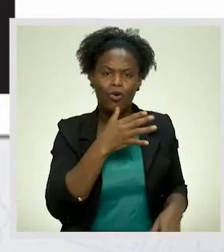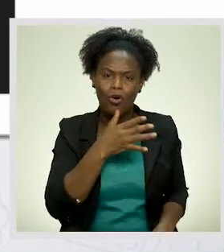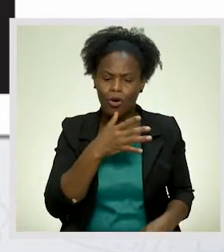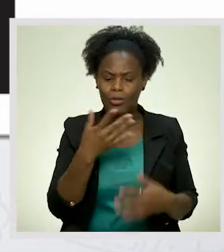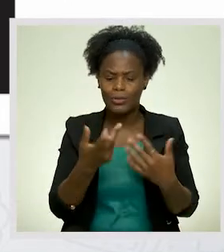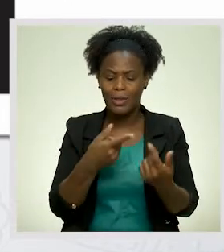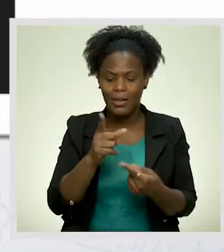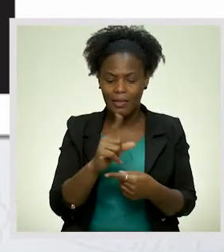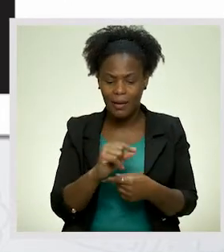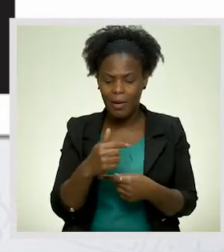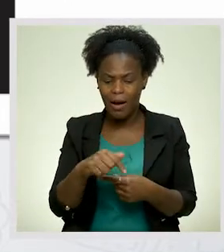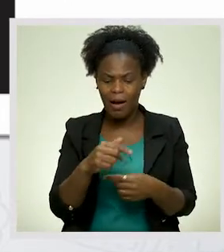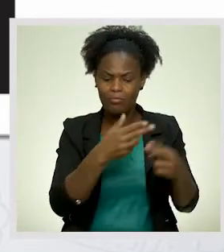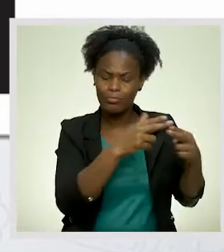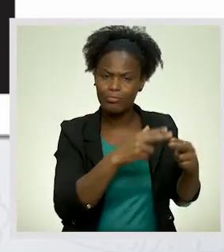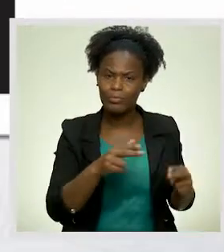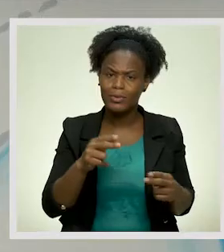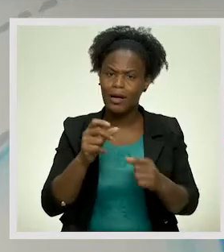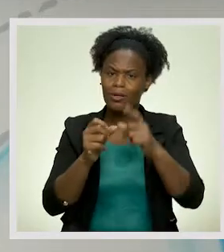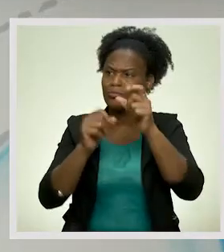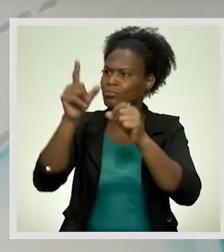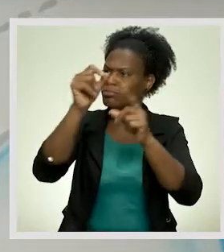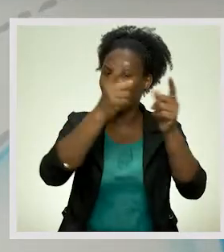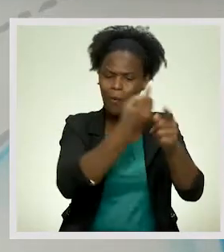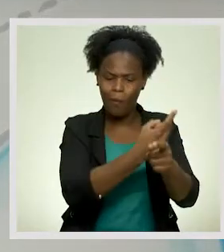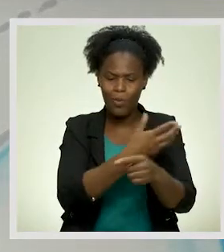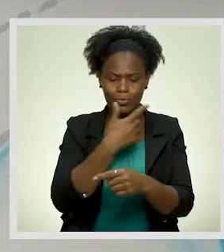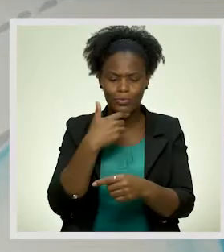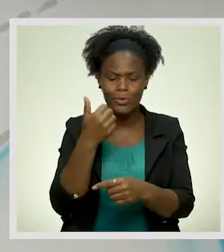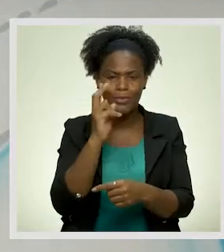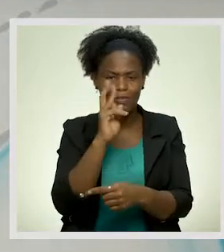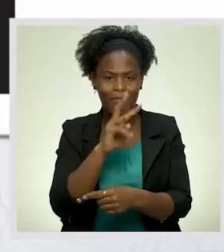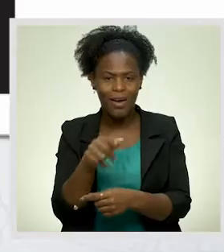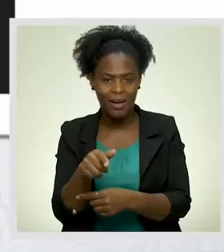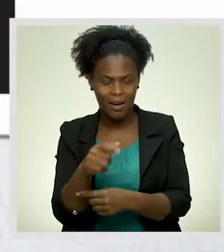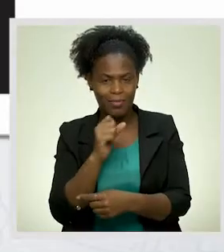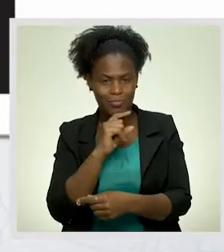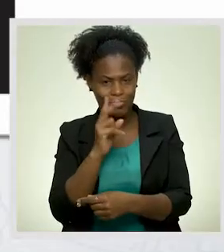temos ali diversos astros. Coisa bonita de se ver, minha gente.